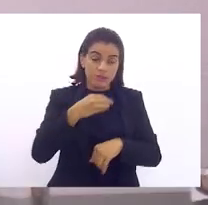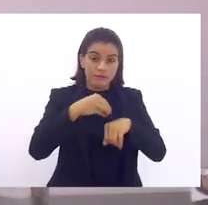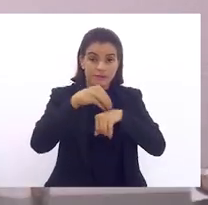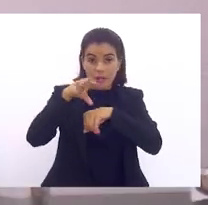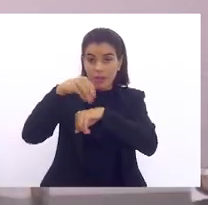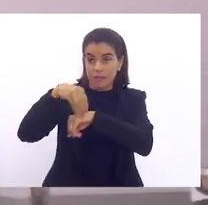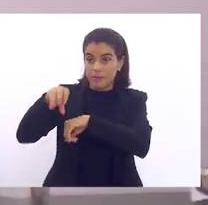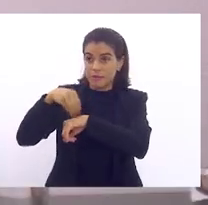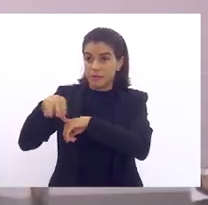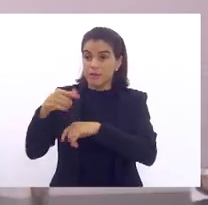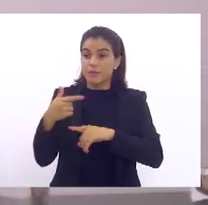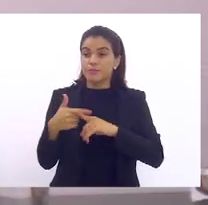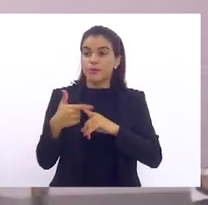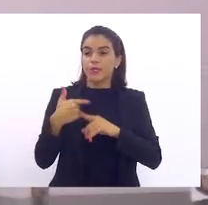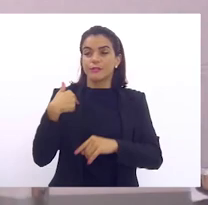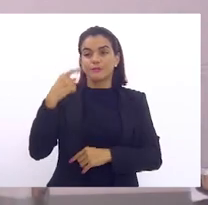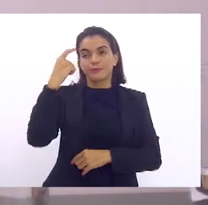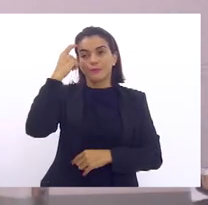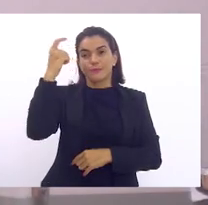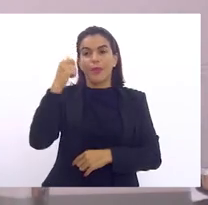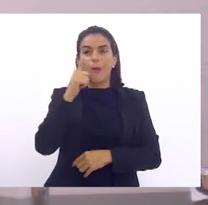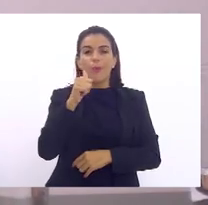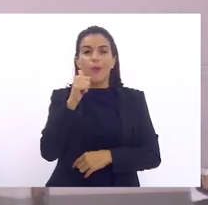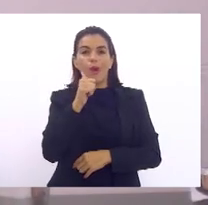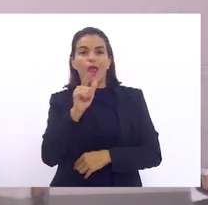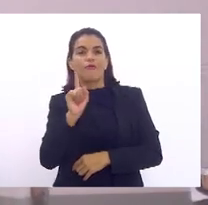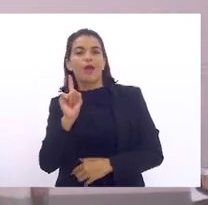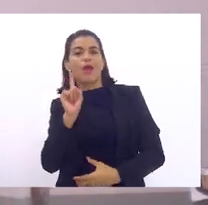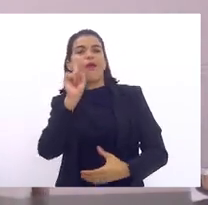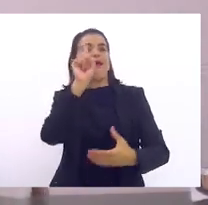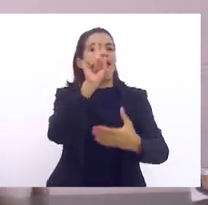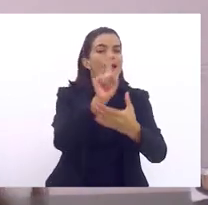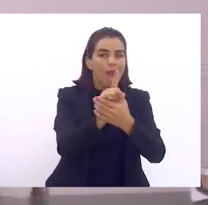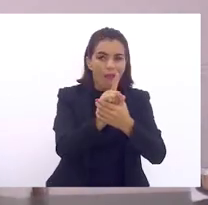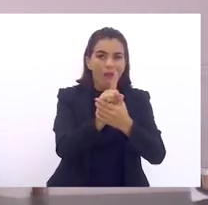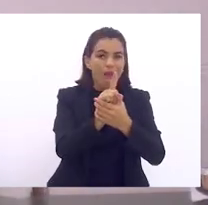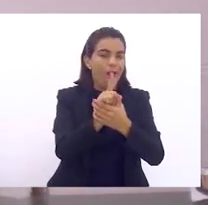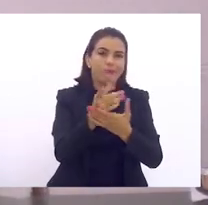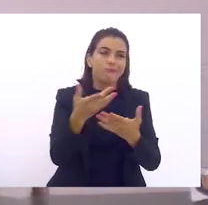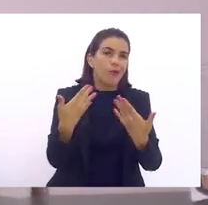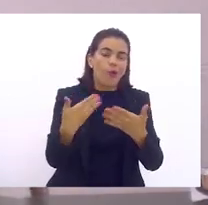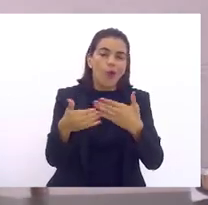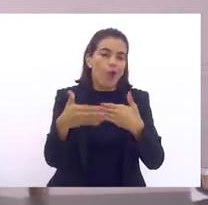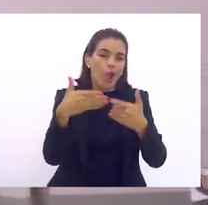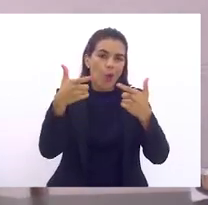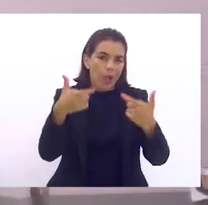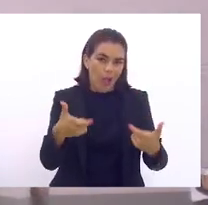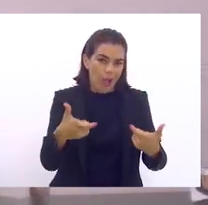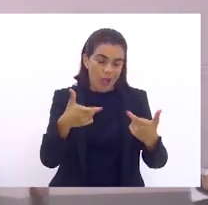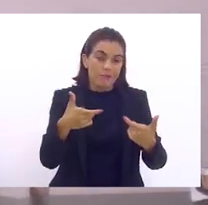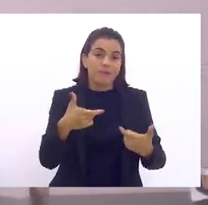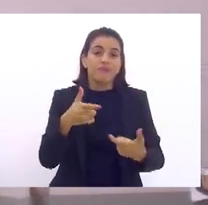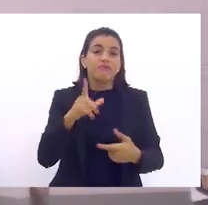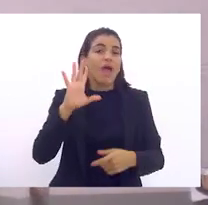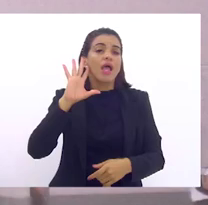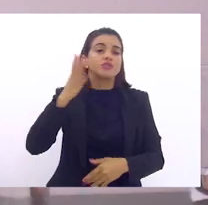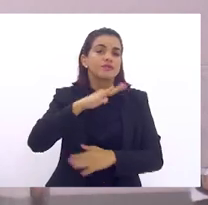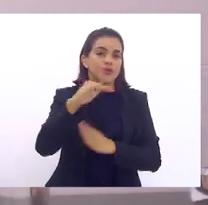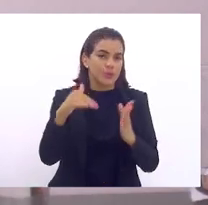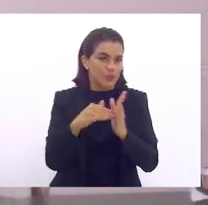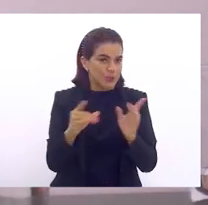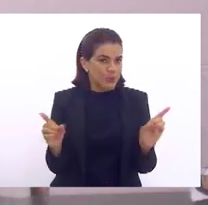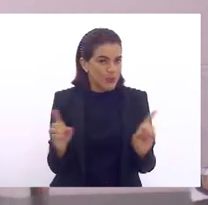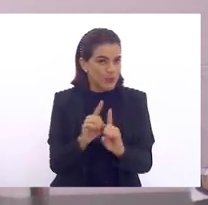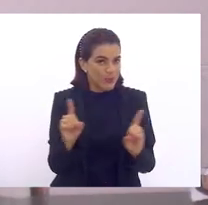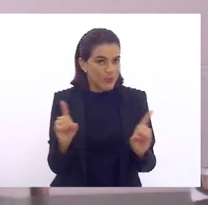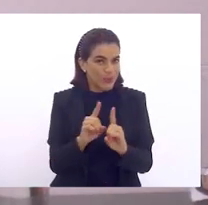vende uma coisa de que a mulher vai chegar no centro de seja onde for na rede que tudo será solucionado